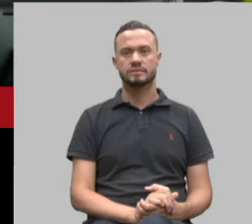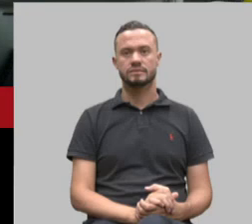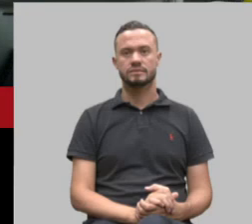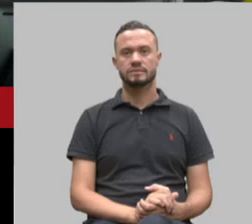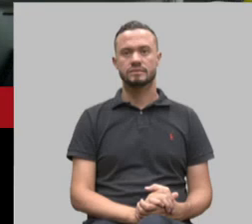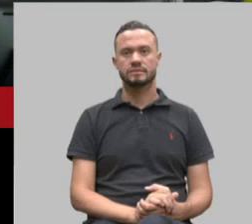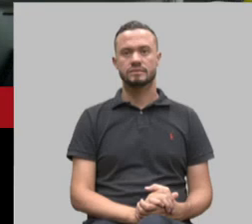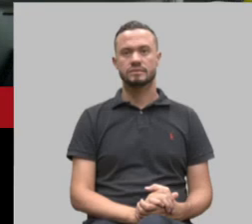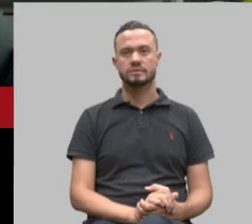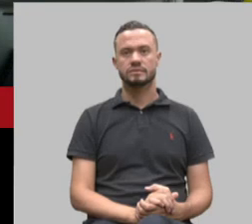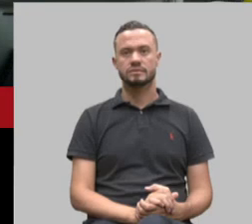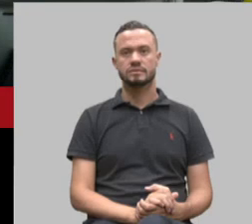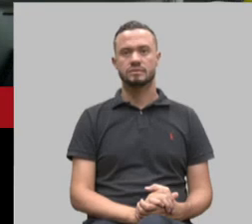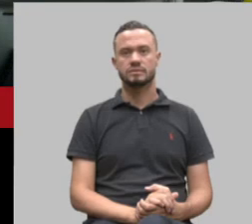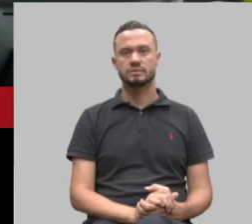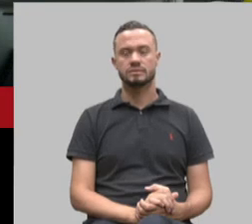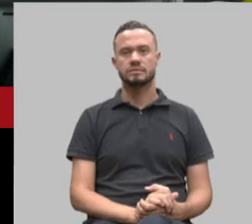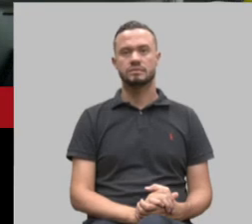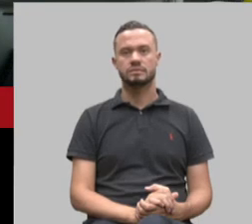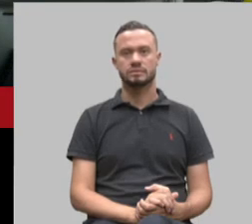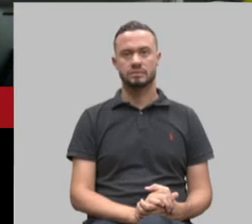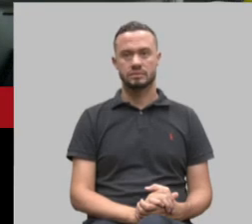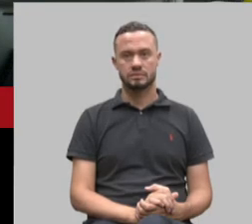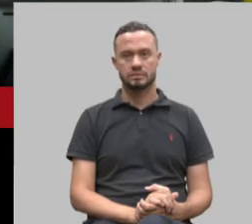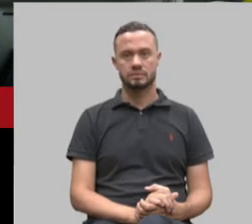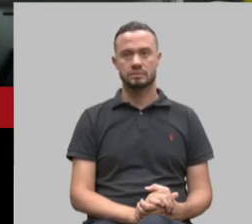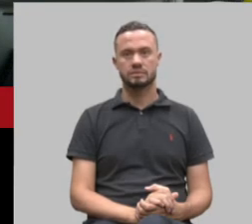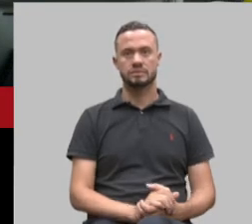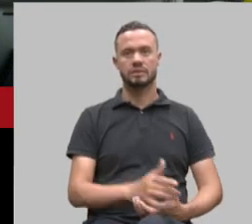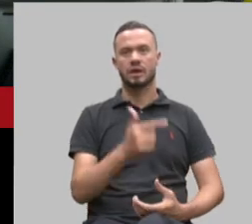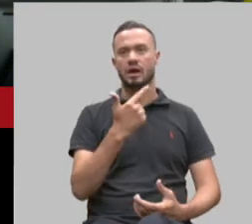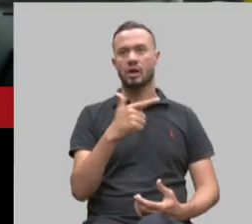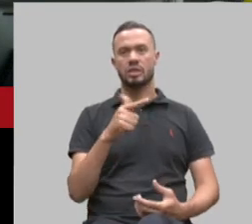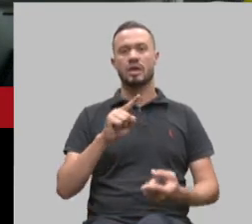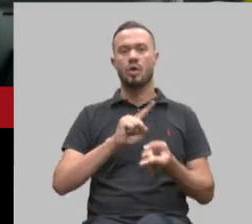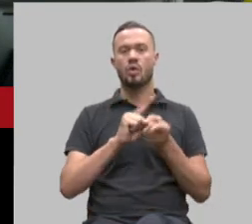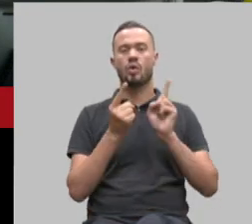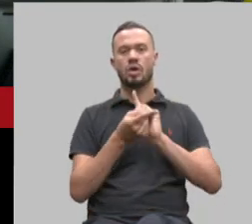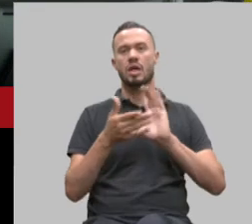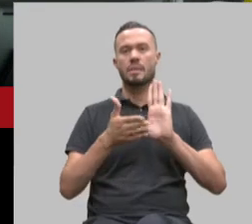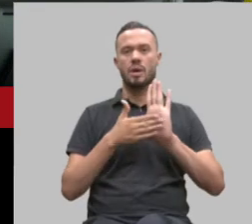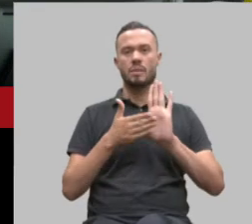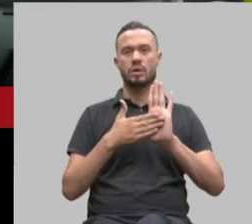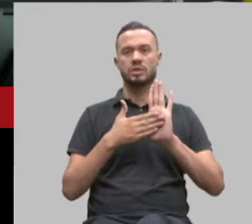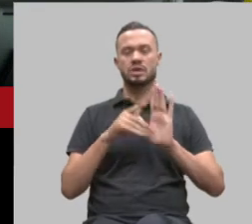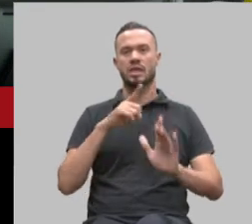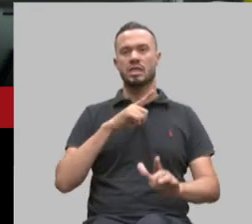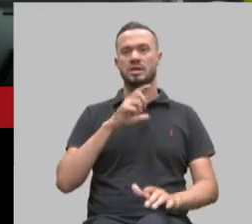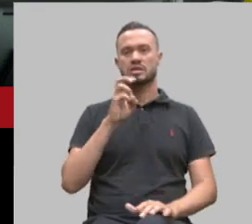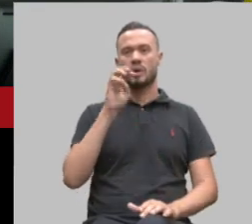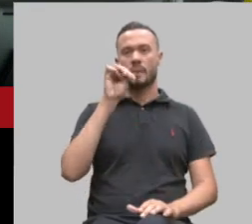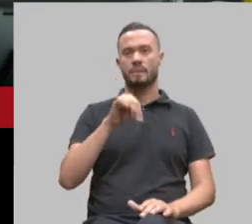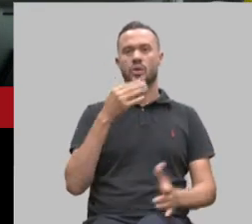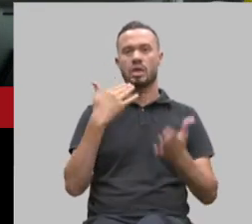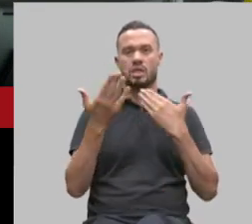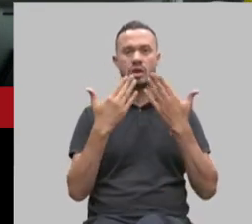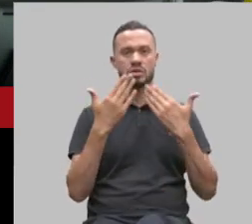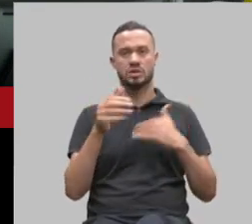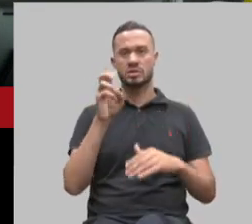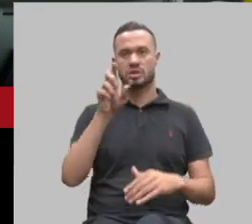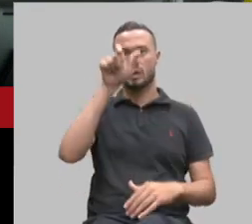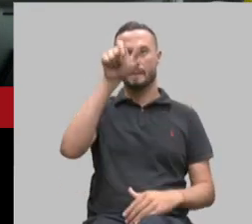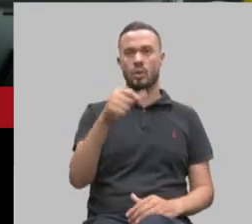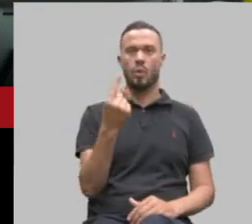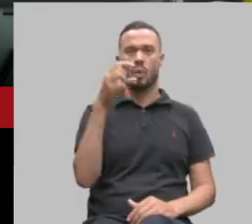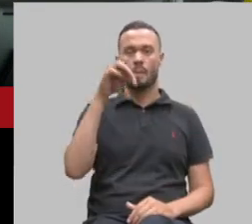obrigado como não existem proposições contrárias a essa proposta temos 5 minutos para debater temos cin inscritos então um minuto para